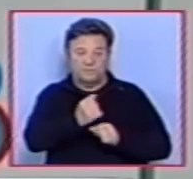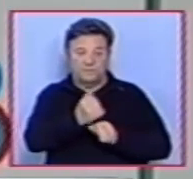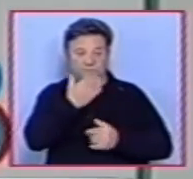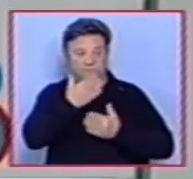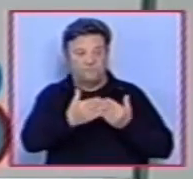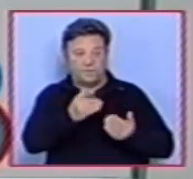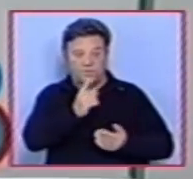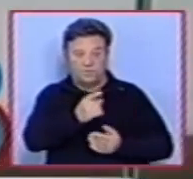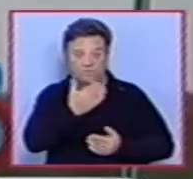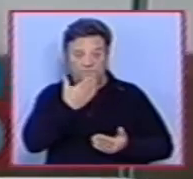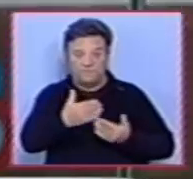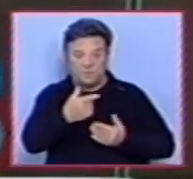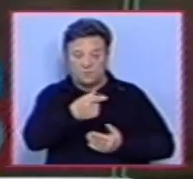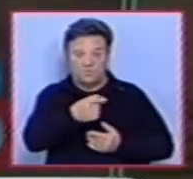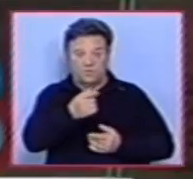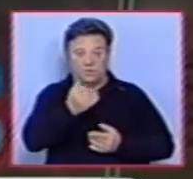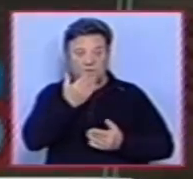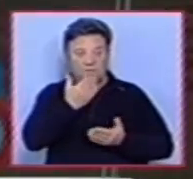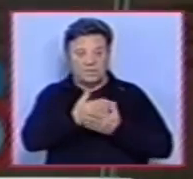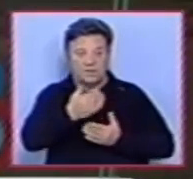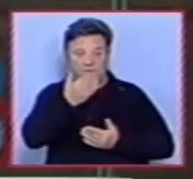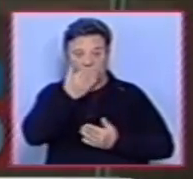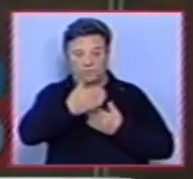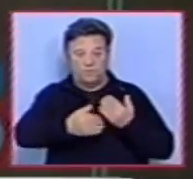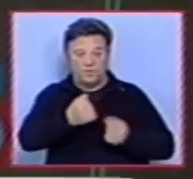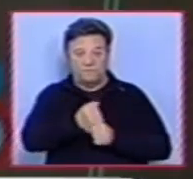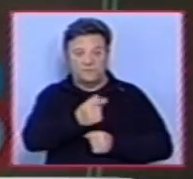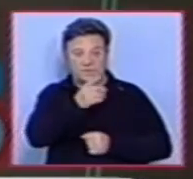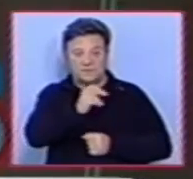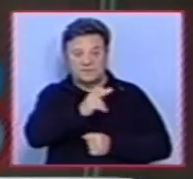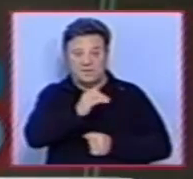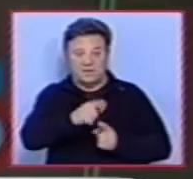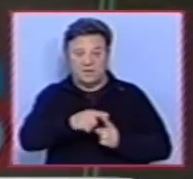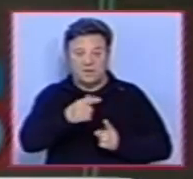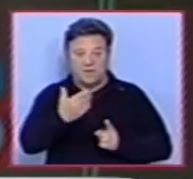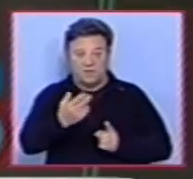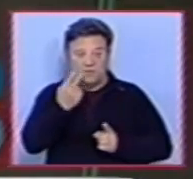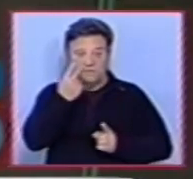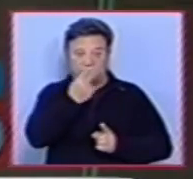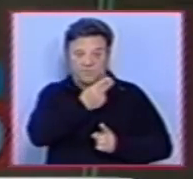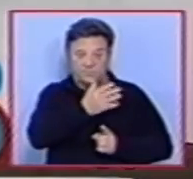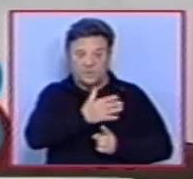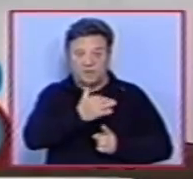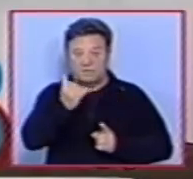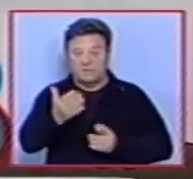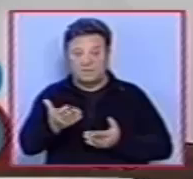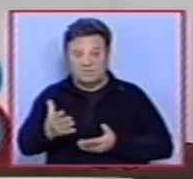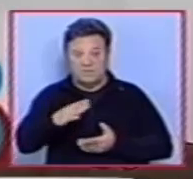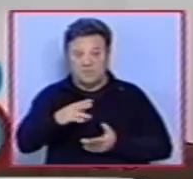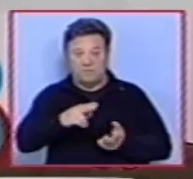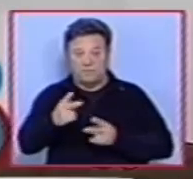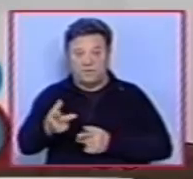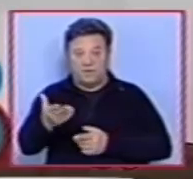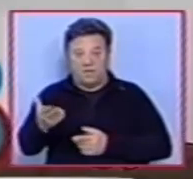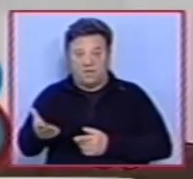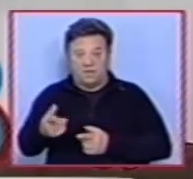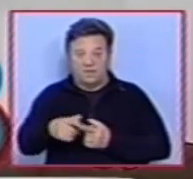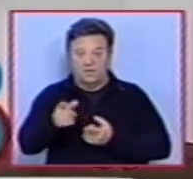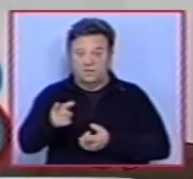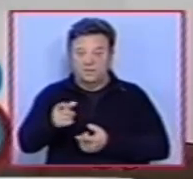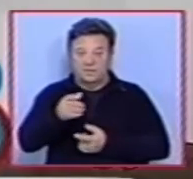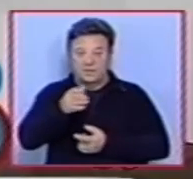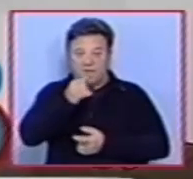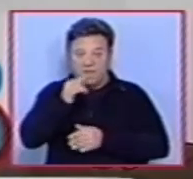força do vento, pôr os moinhos a funcionar nas serras, o moinho que agora vimos. Então, eles tinham esta alternativa, que era